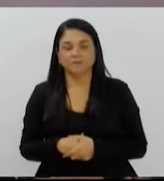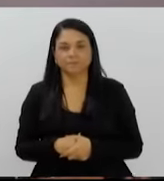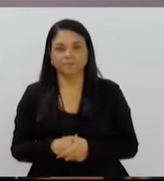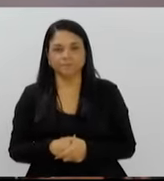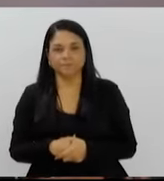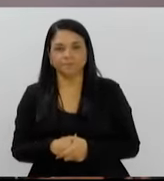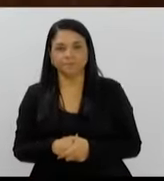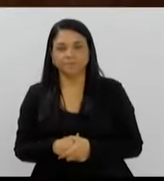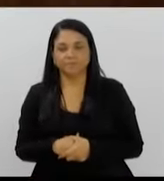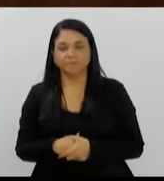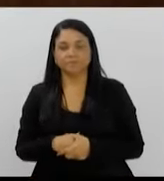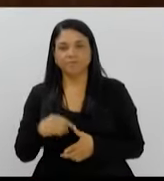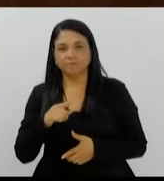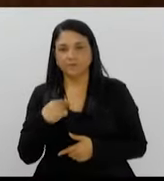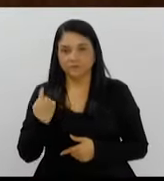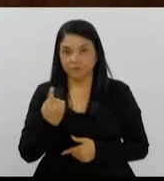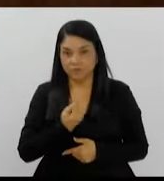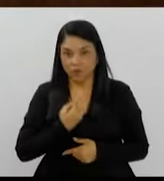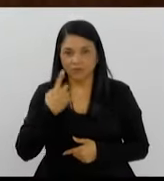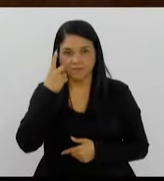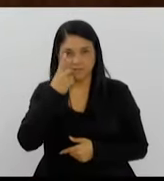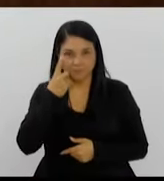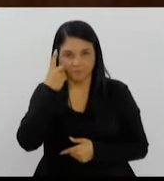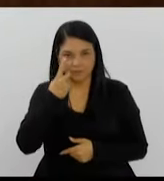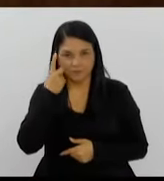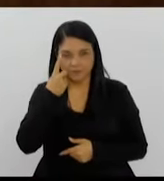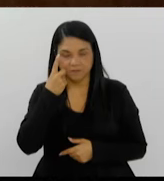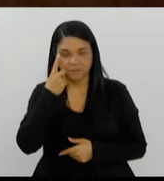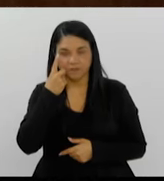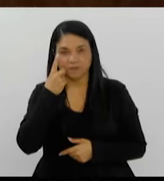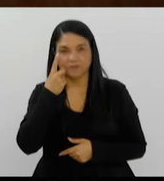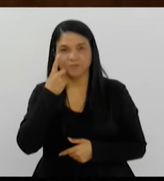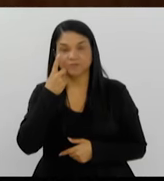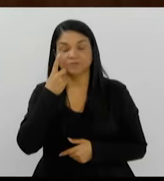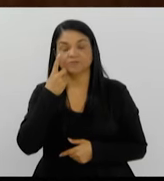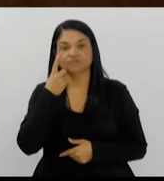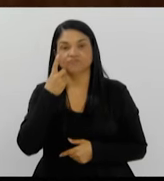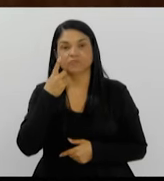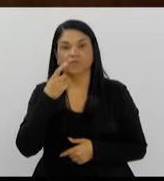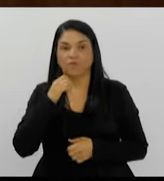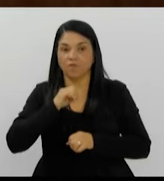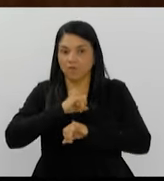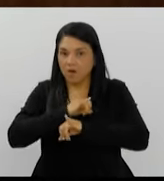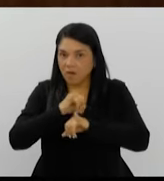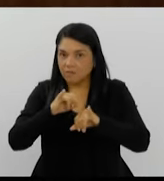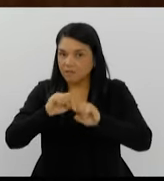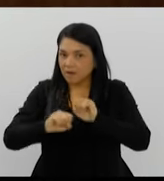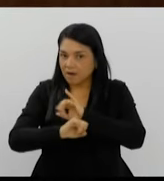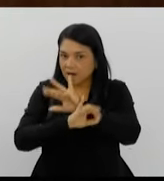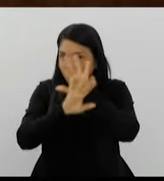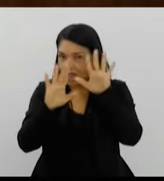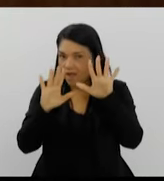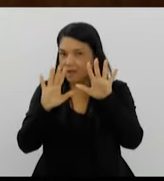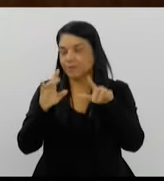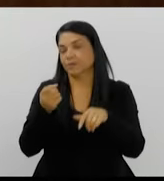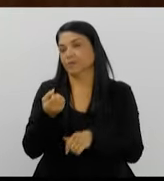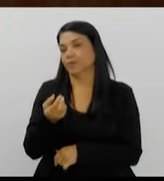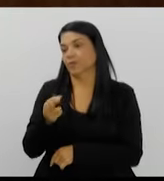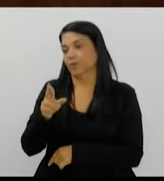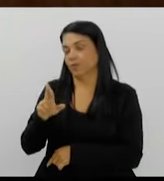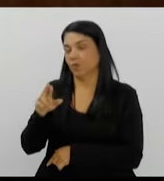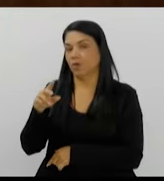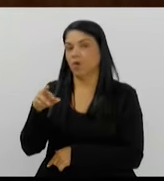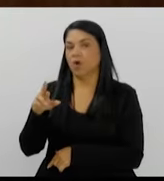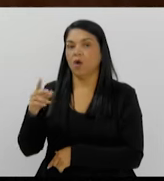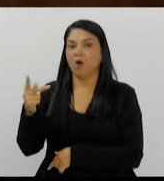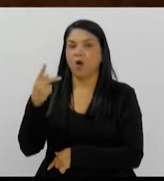luta nós que fique muito claro Dr Robson nós não estamos